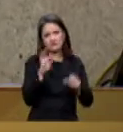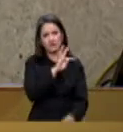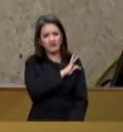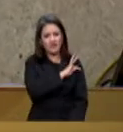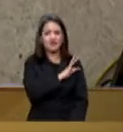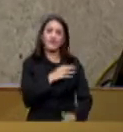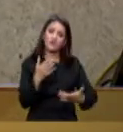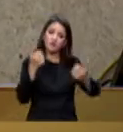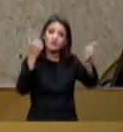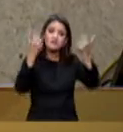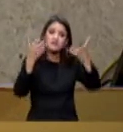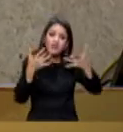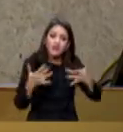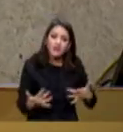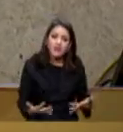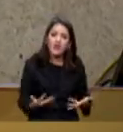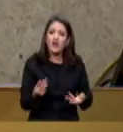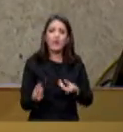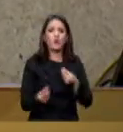trazer